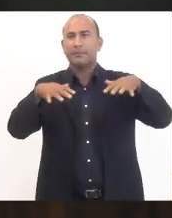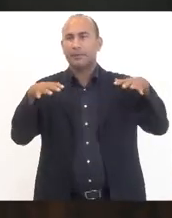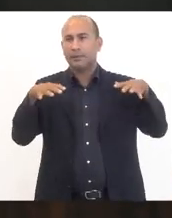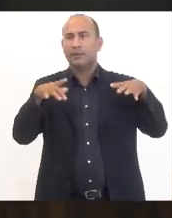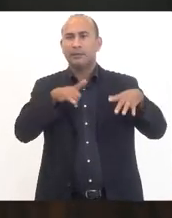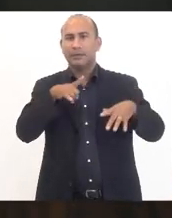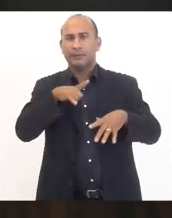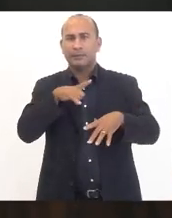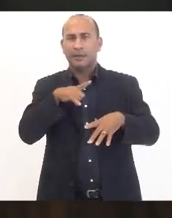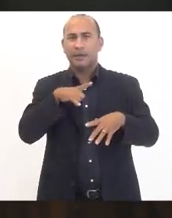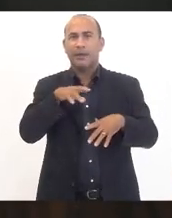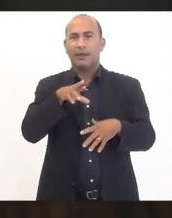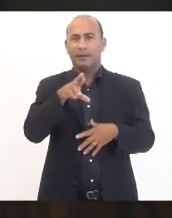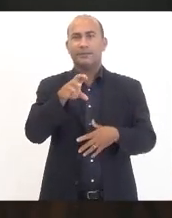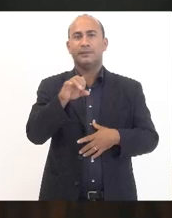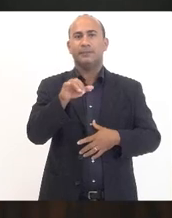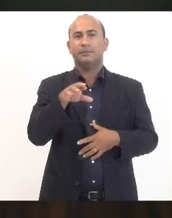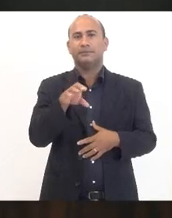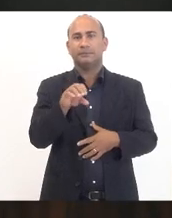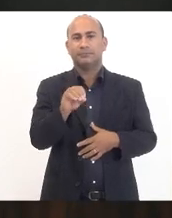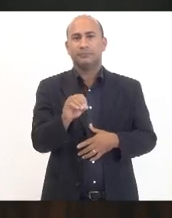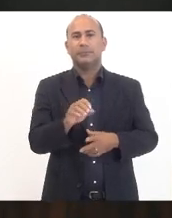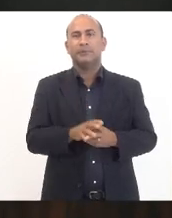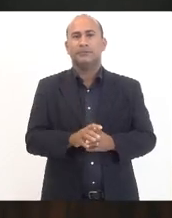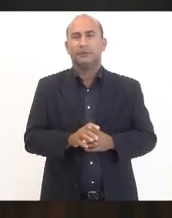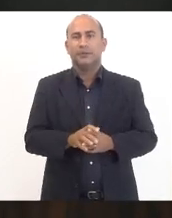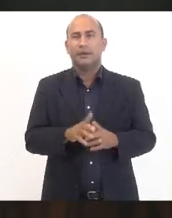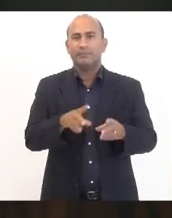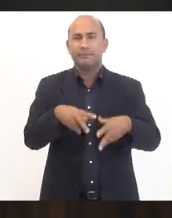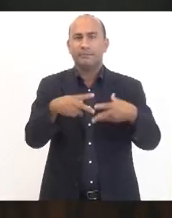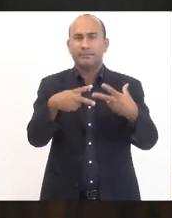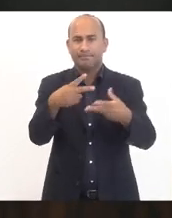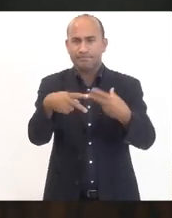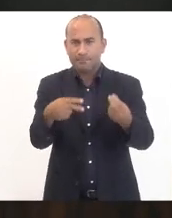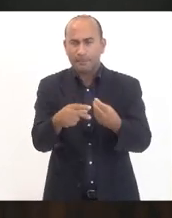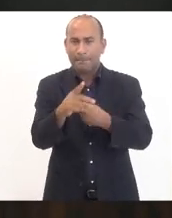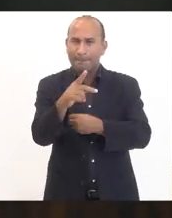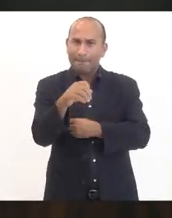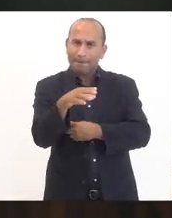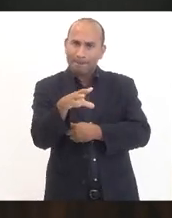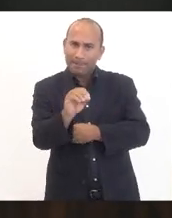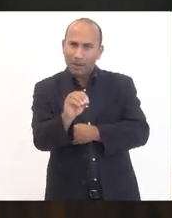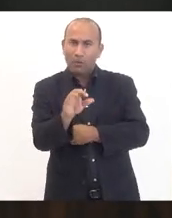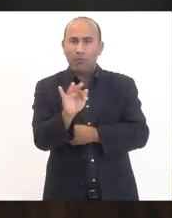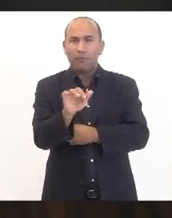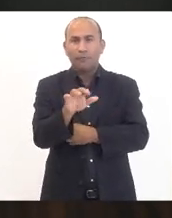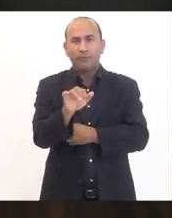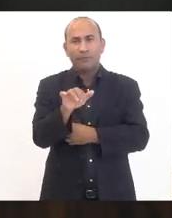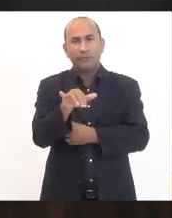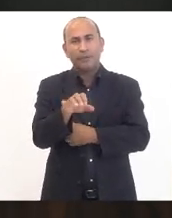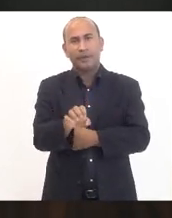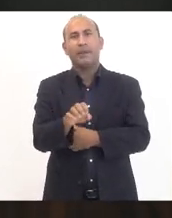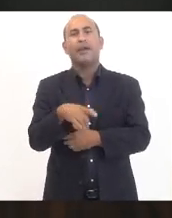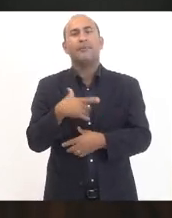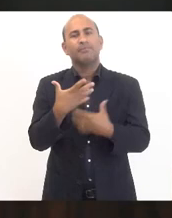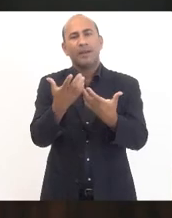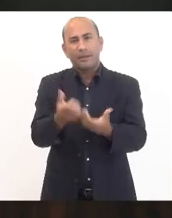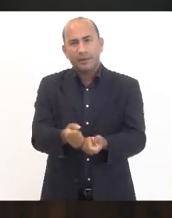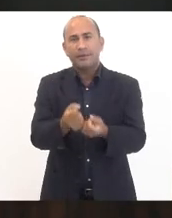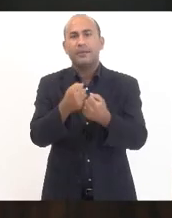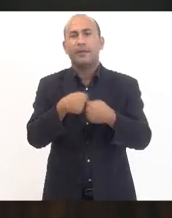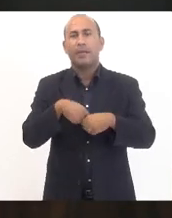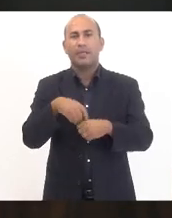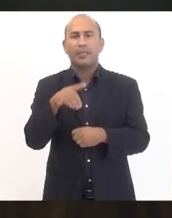edifício Lúcio Costa para a realização de sessão solene de entrega de prêmio para Paulo Freire. Parecer da mesa diretora favorável, relator